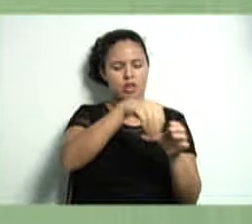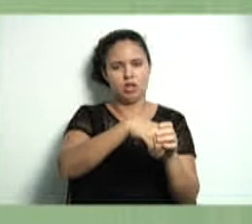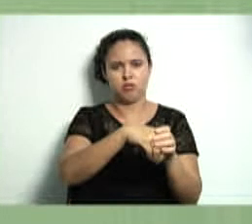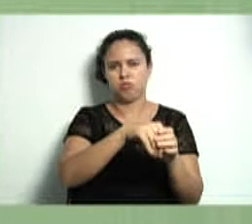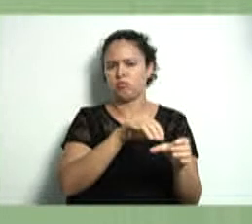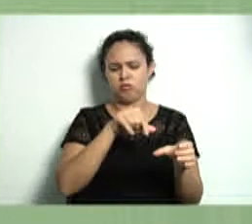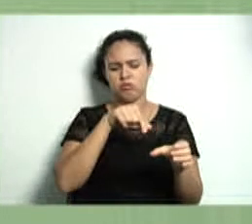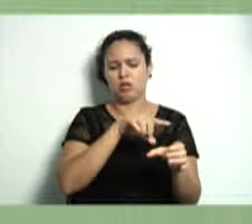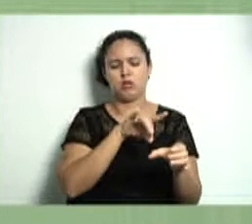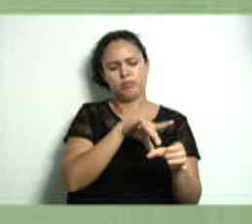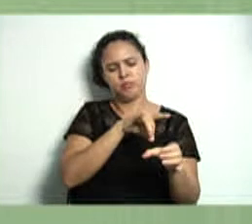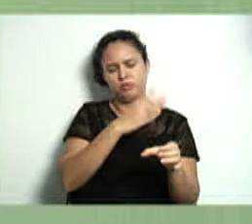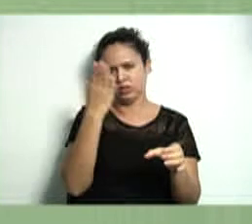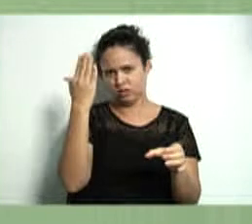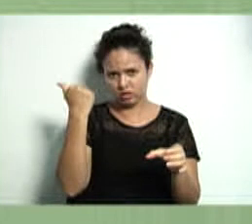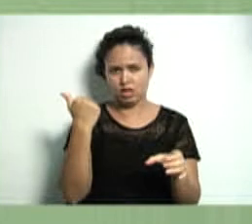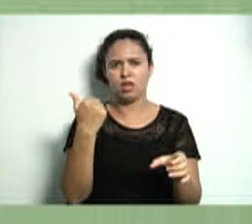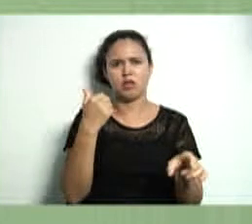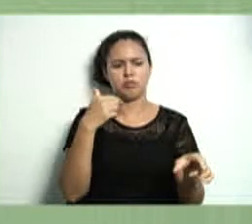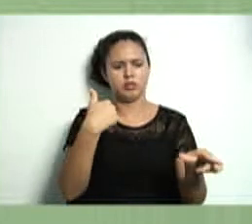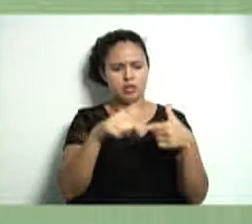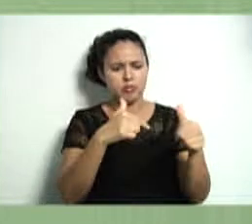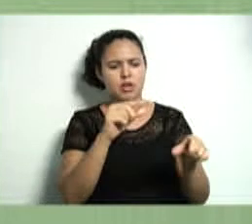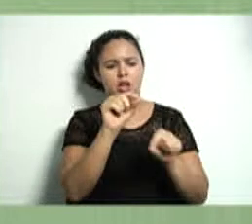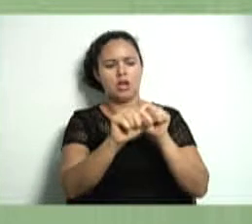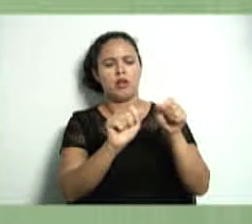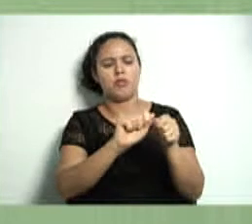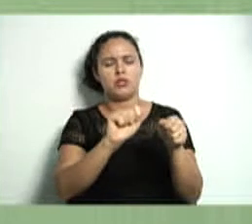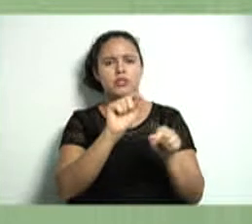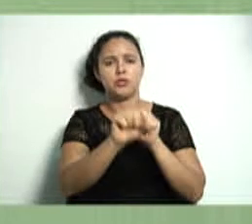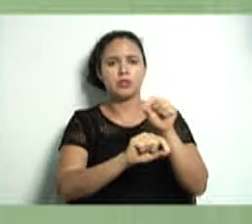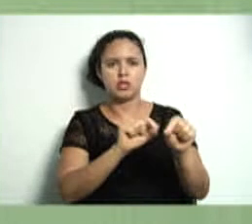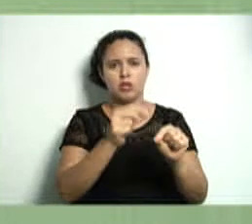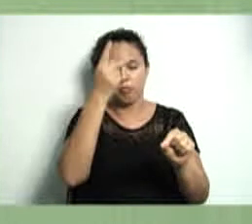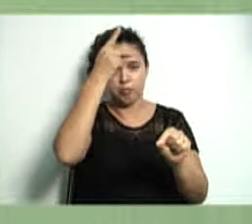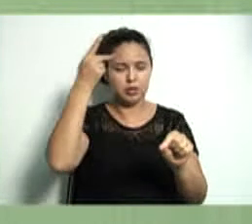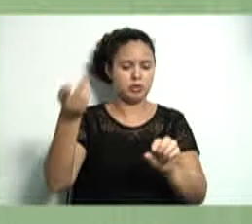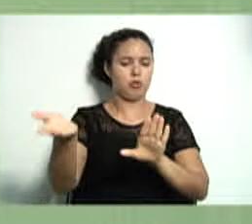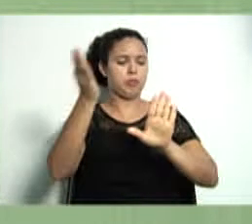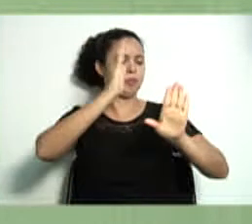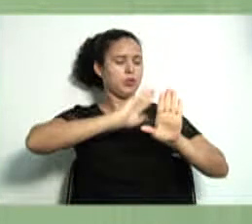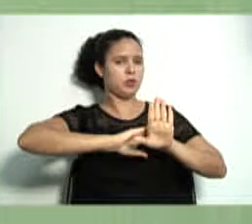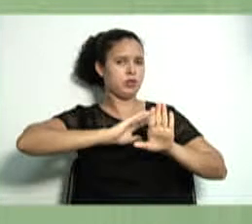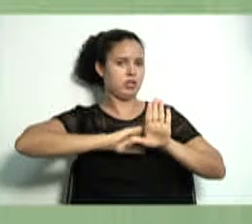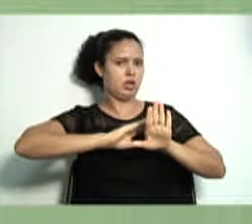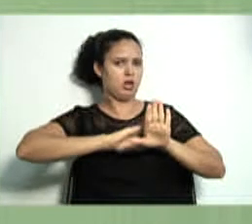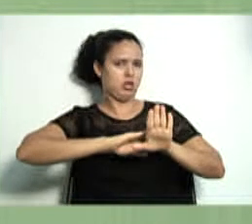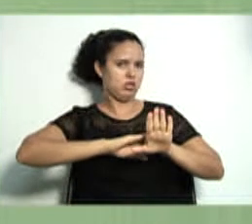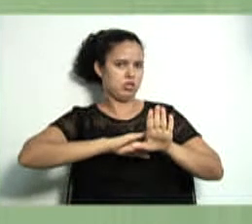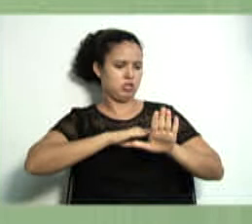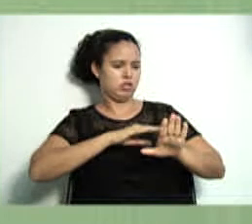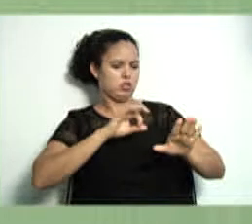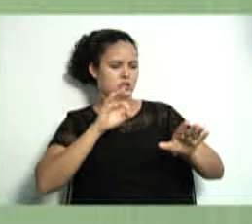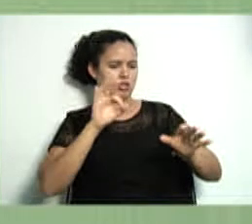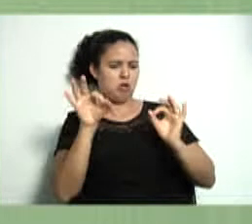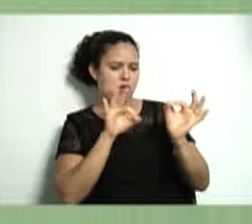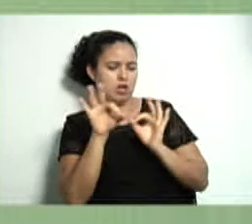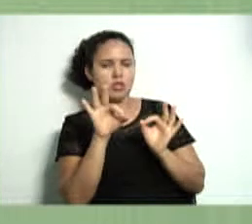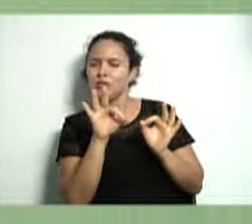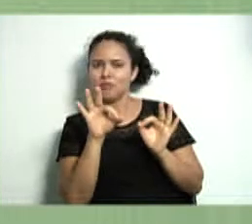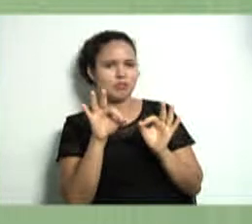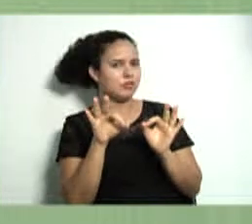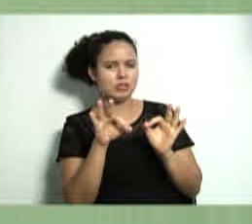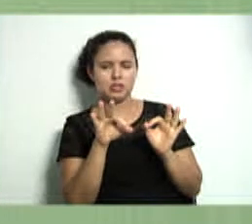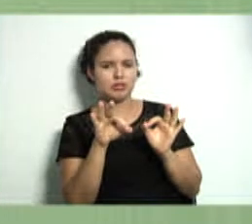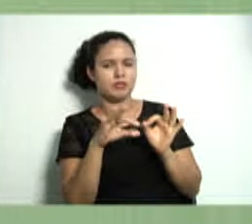atividades relativamente complexas sem a necessidade de um operador fixo. Apenas um